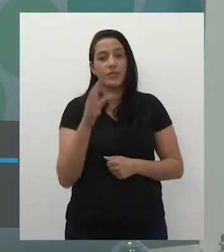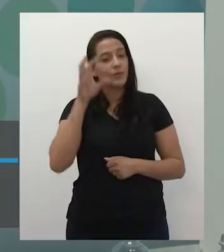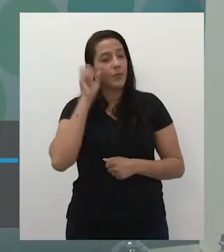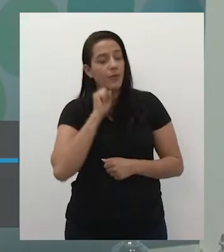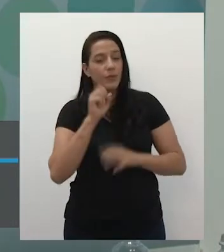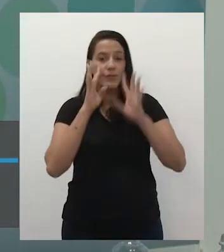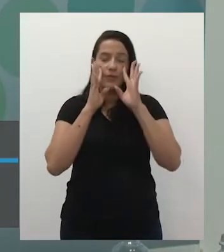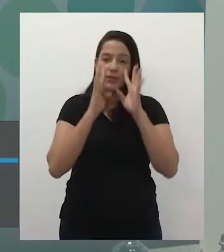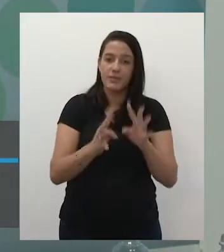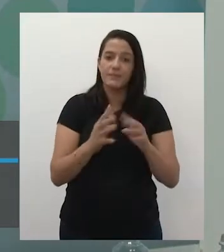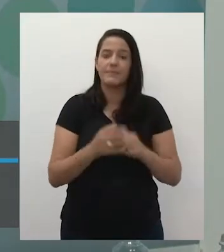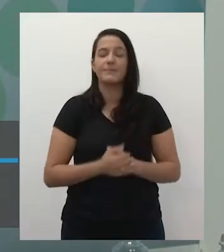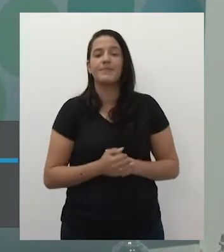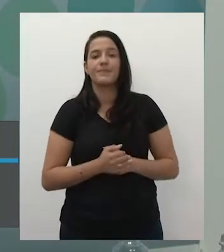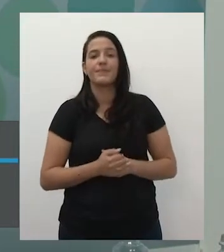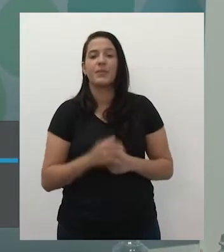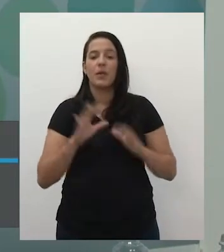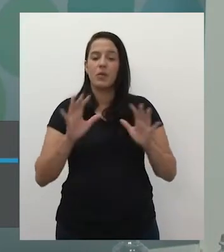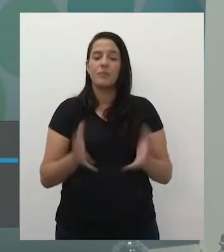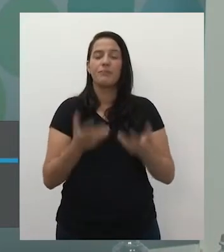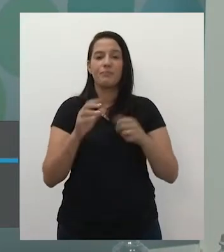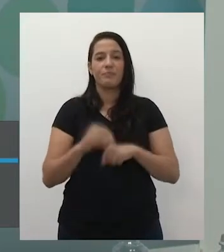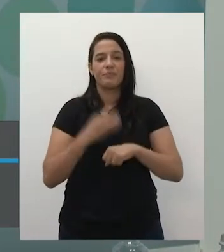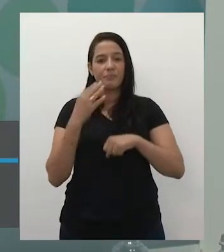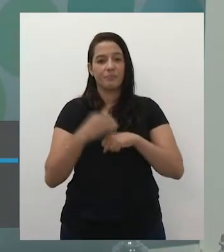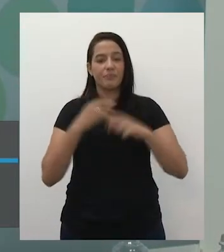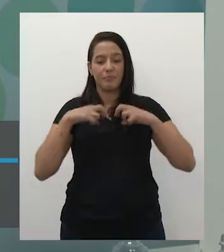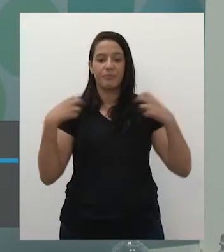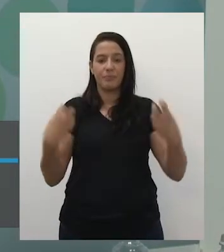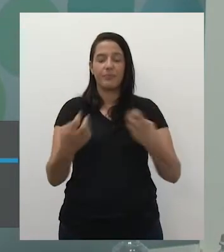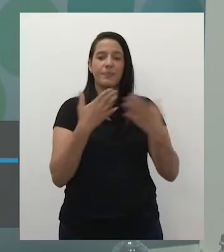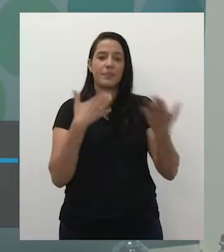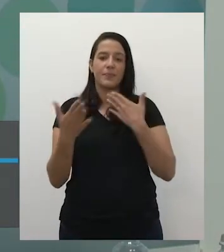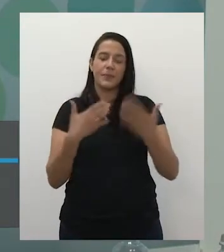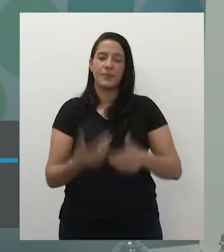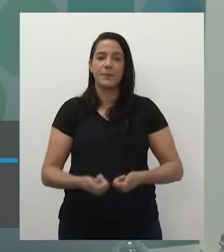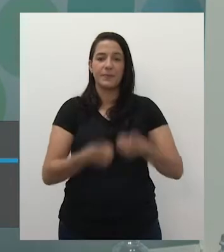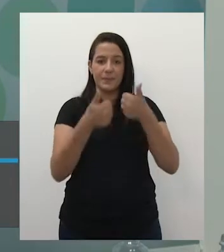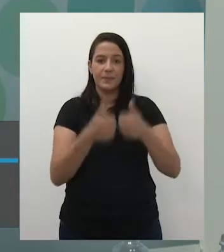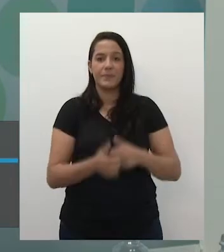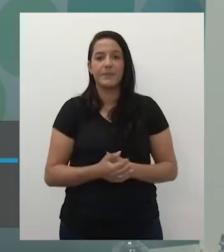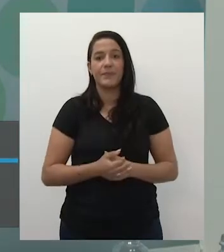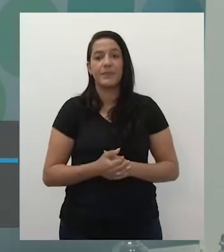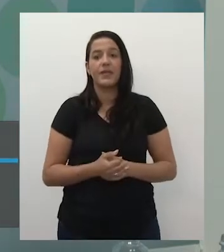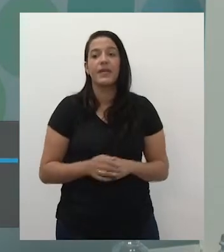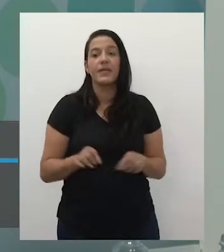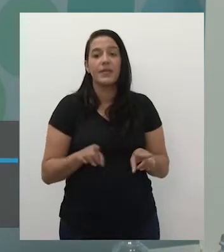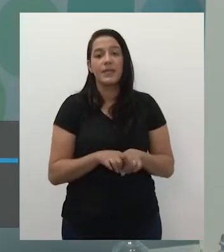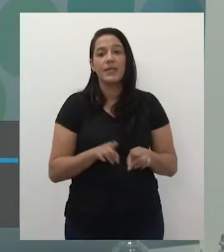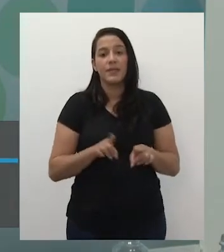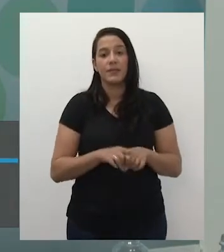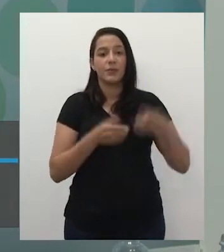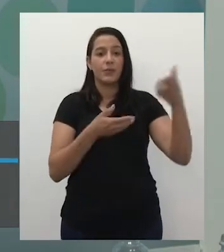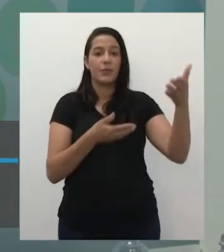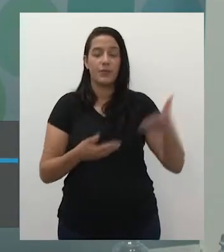porque a gente vê que é um momento dessa roda de conversa onde a gente está realmente trocando